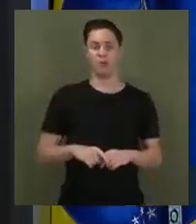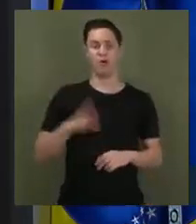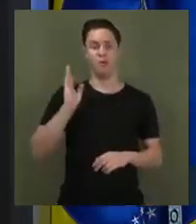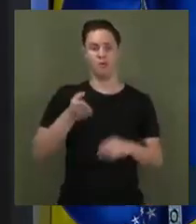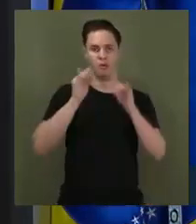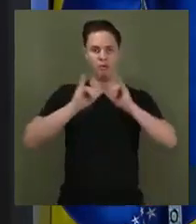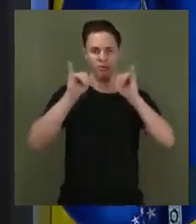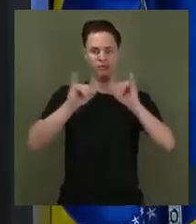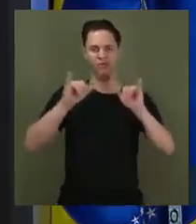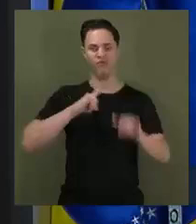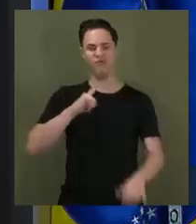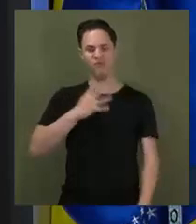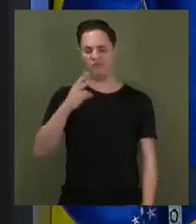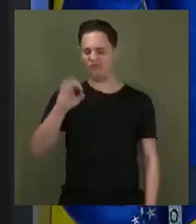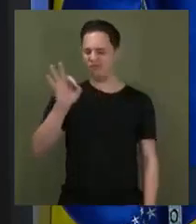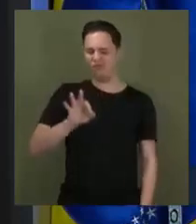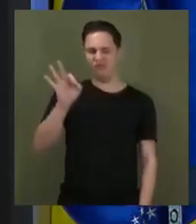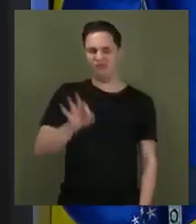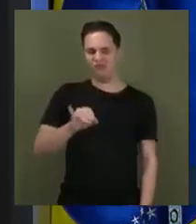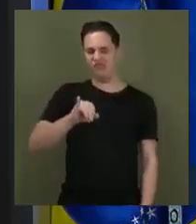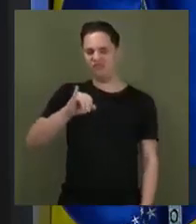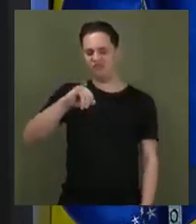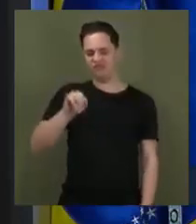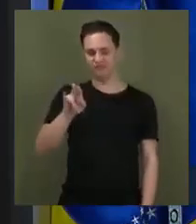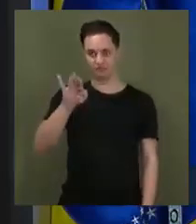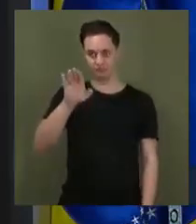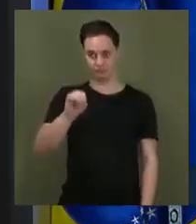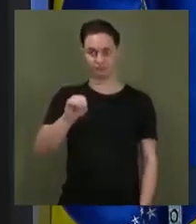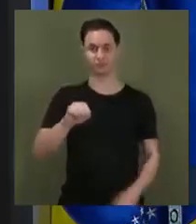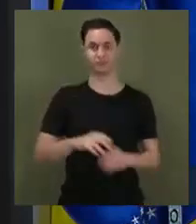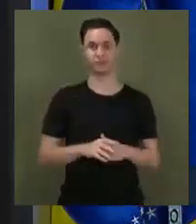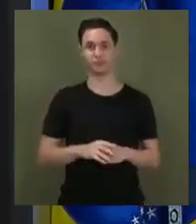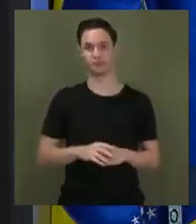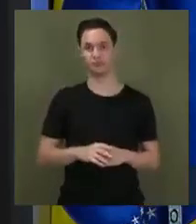publicado, 40% de injúria miocárdica na Carrara.